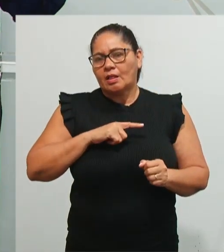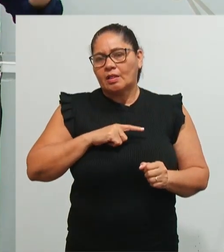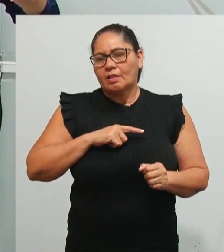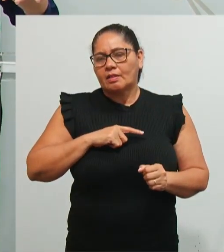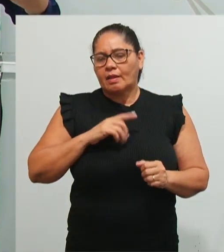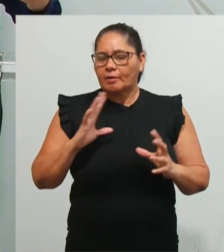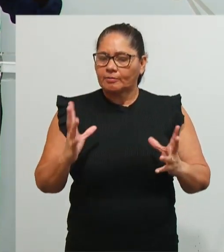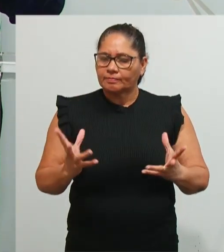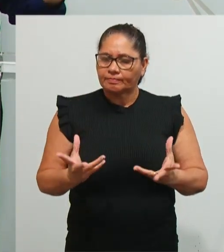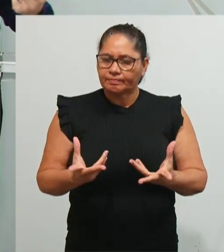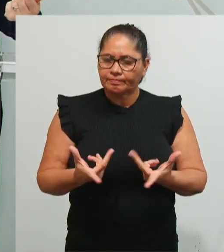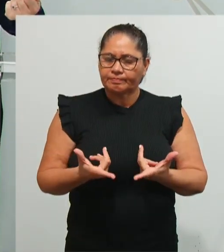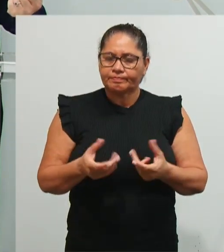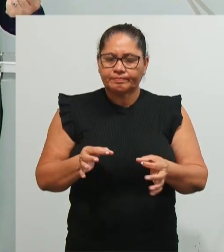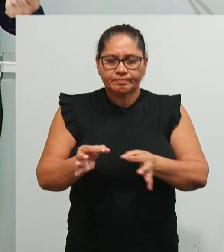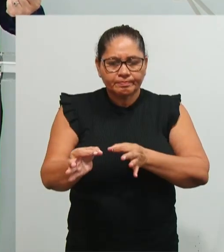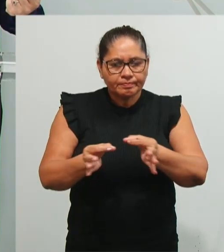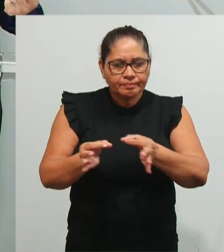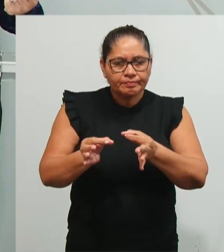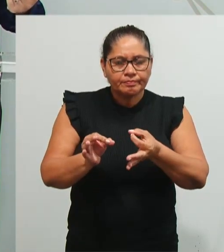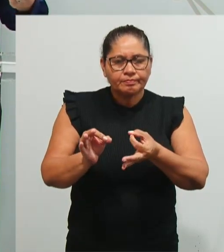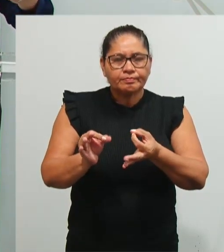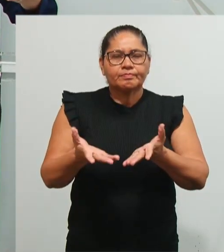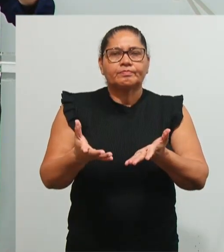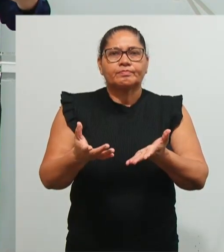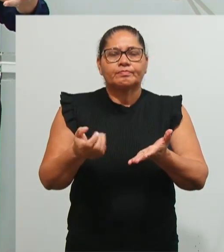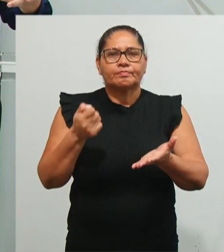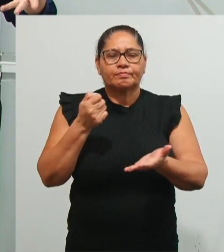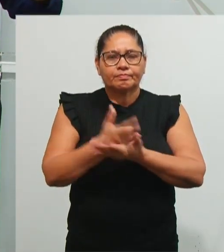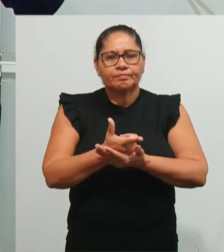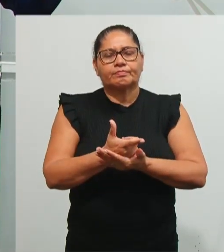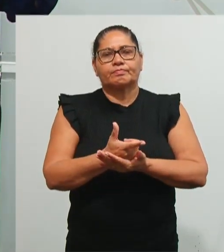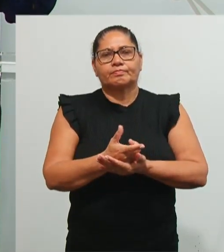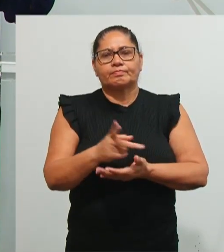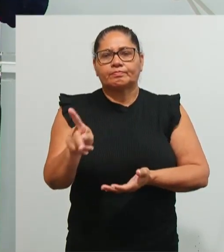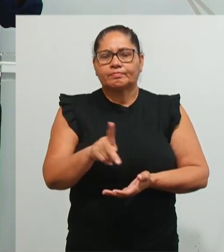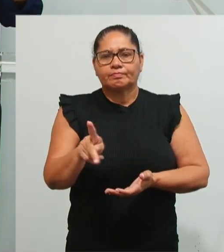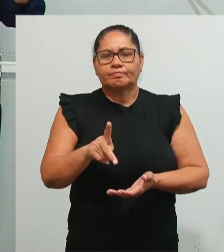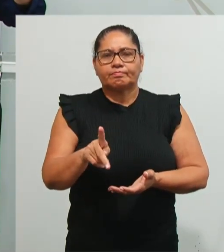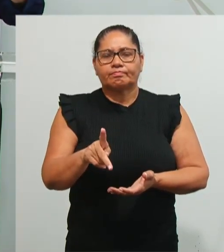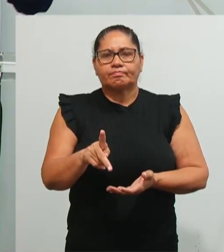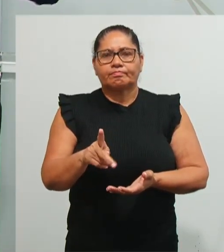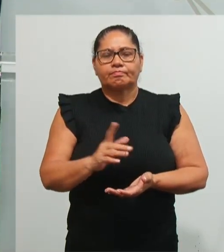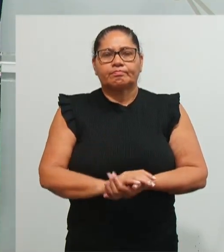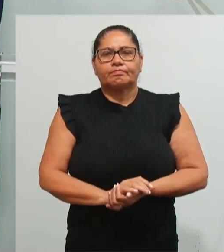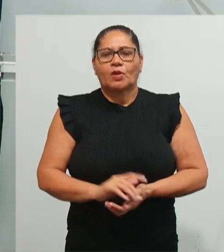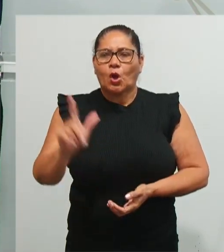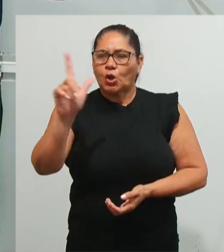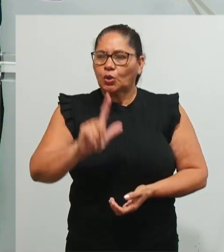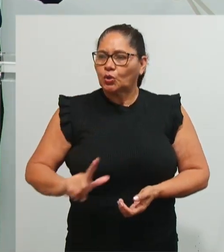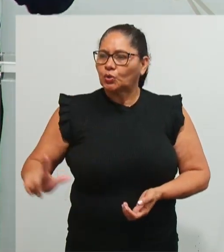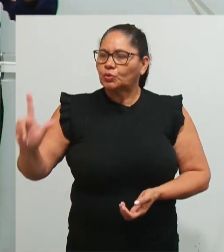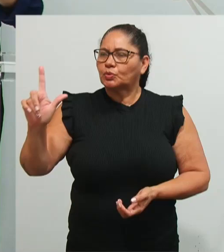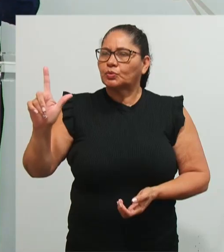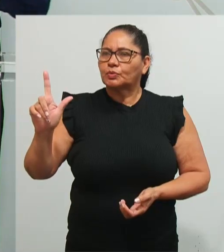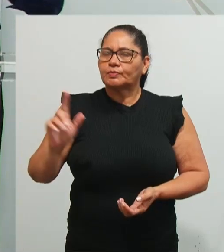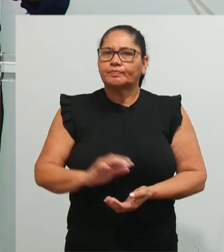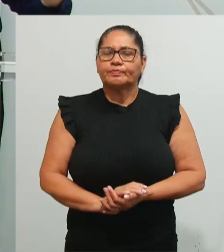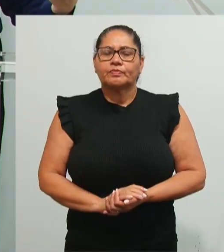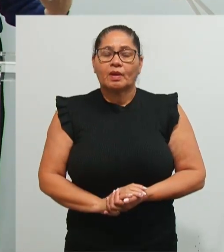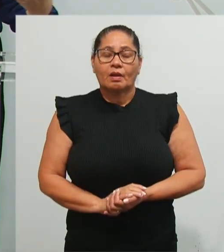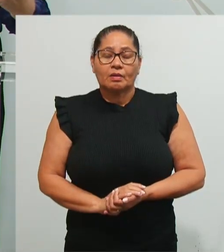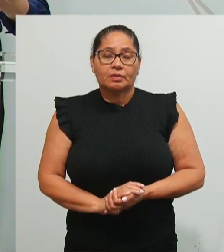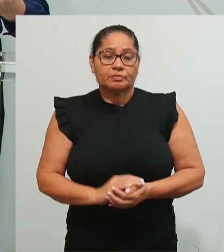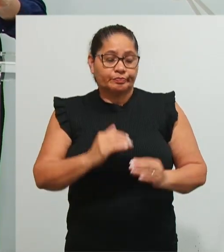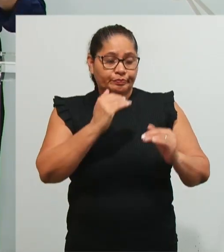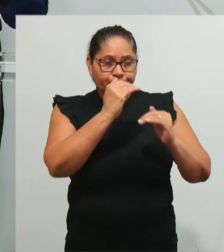eficiência para o planejamento do gasto público. A gente consegue trazer uma lógica que vem até de fora, né? Às vezes ela não está ali dentro do